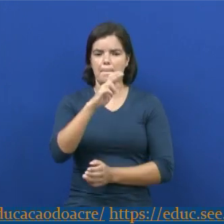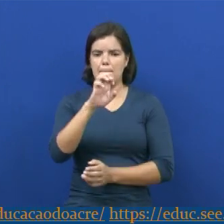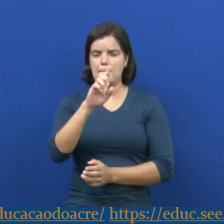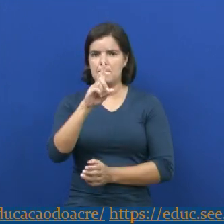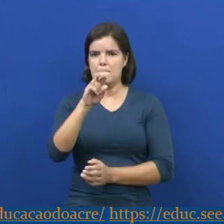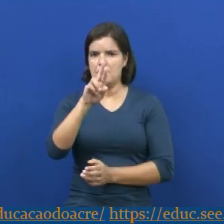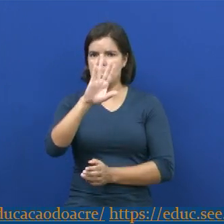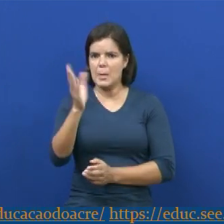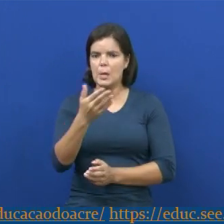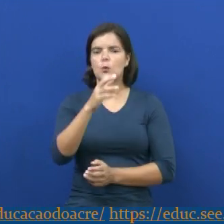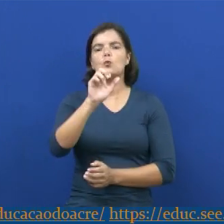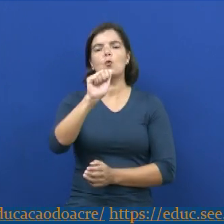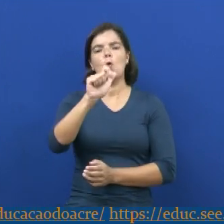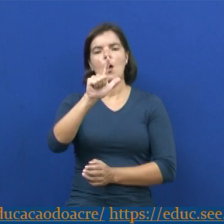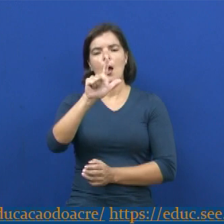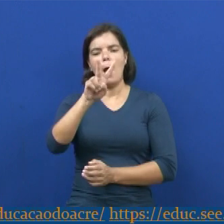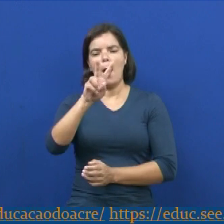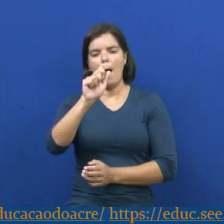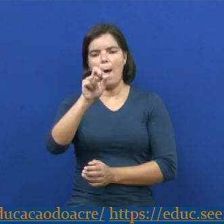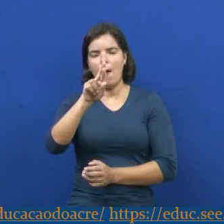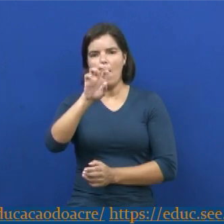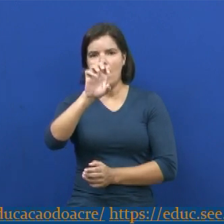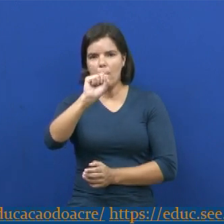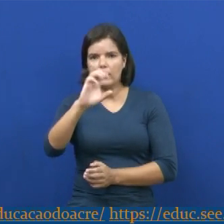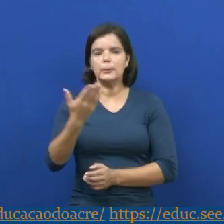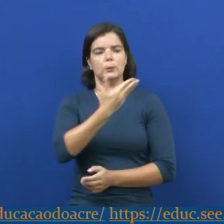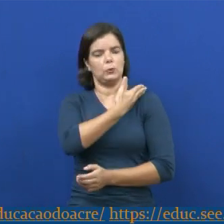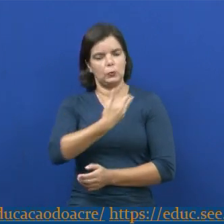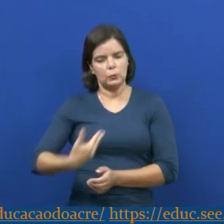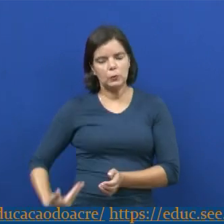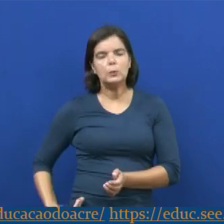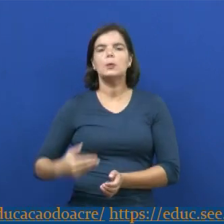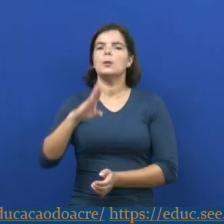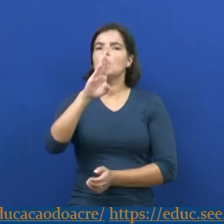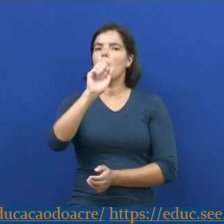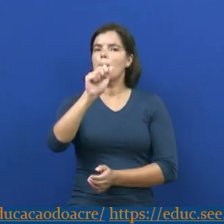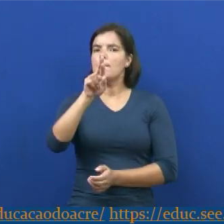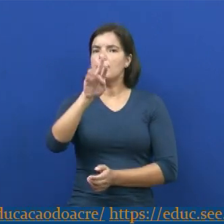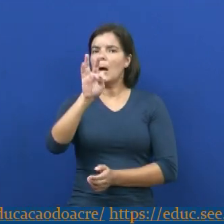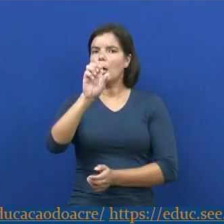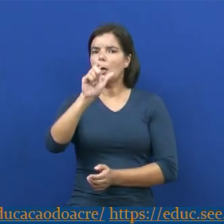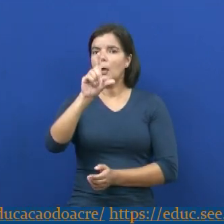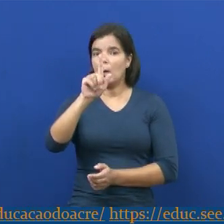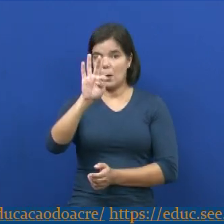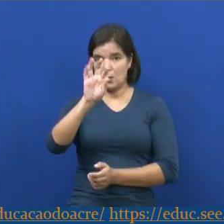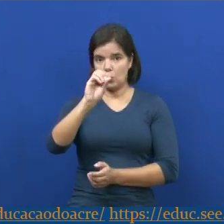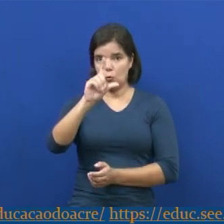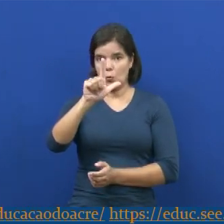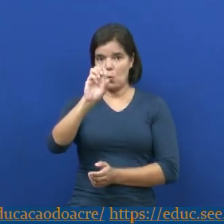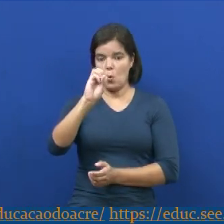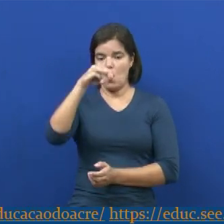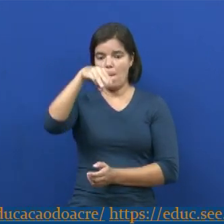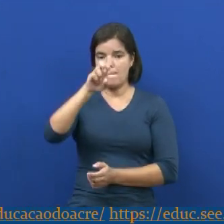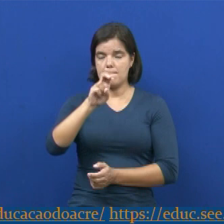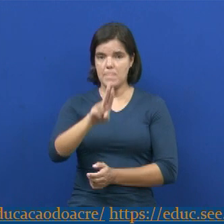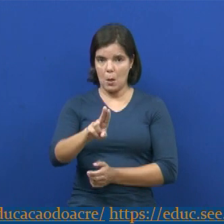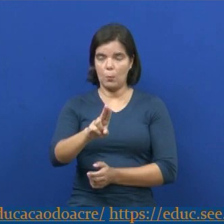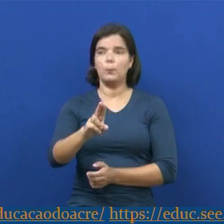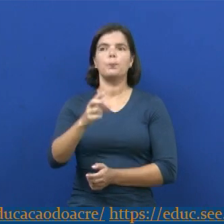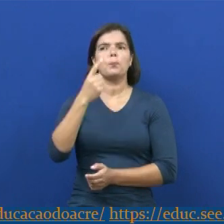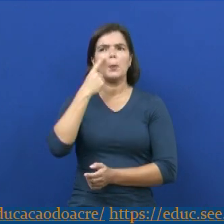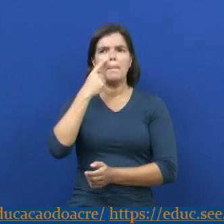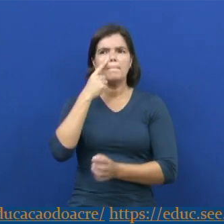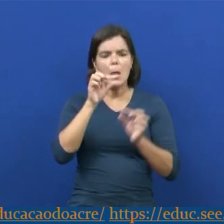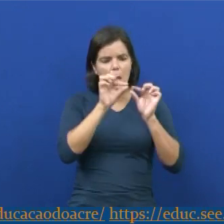Cabral, Vasco da Gama, Bartolomeu Dias e também Pedro da Covilha. Olha só. Pelas